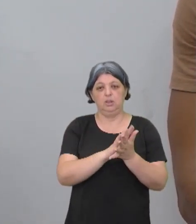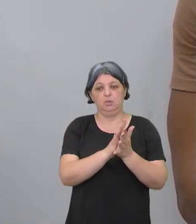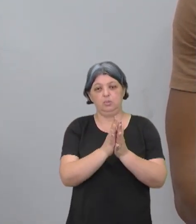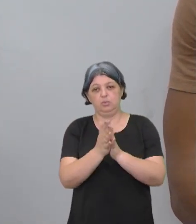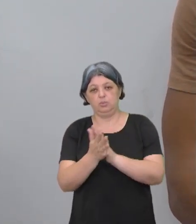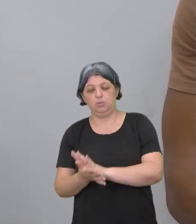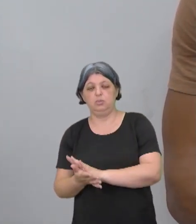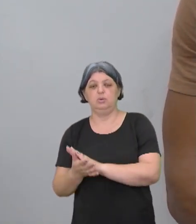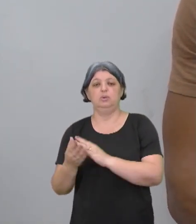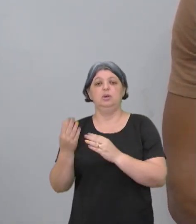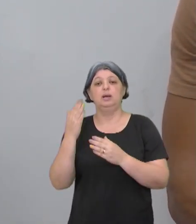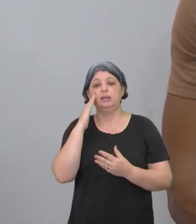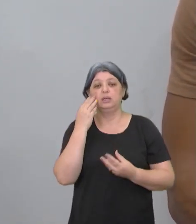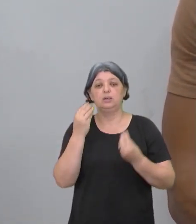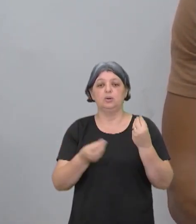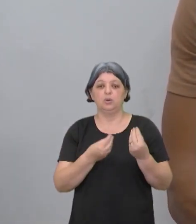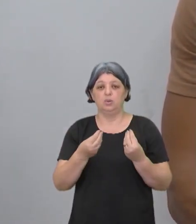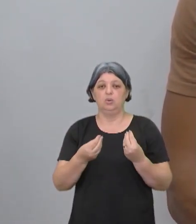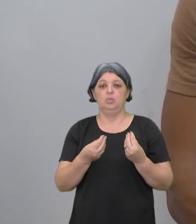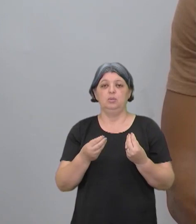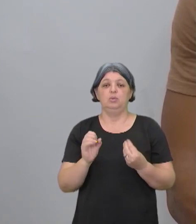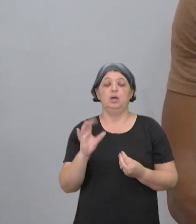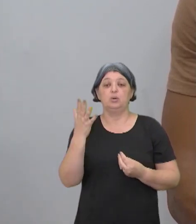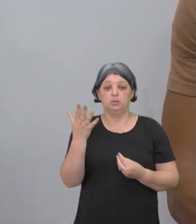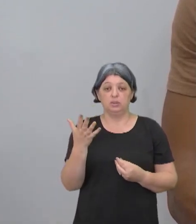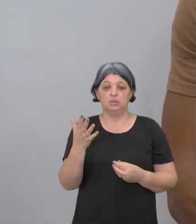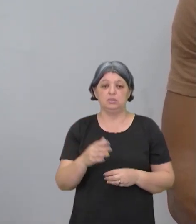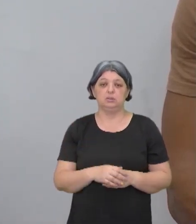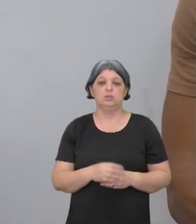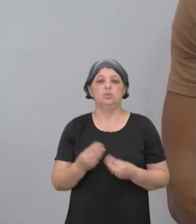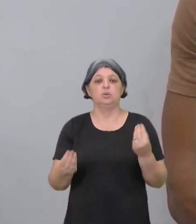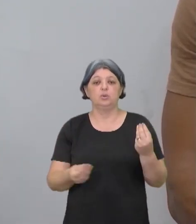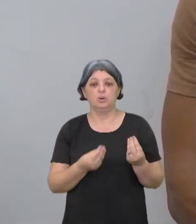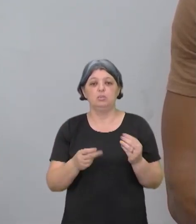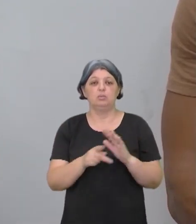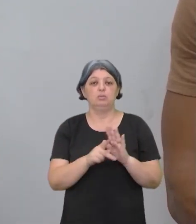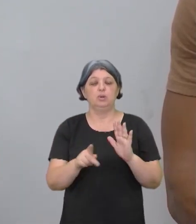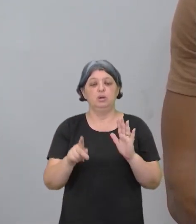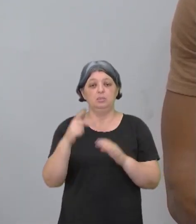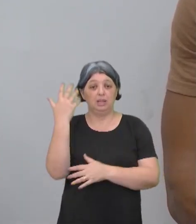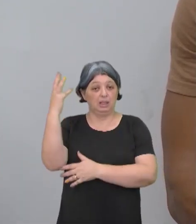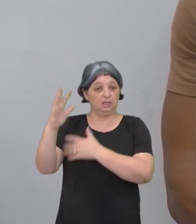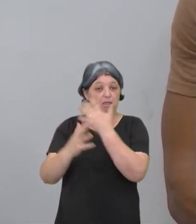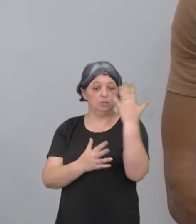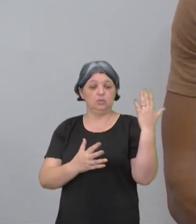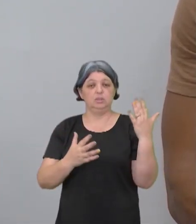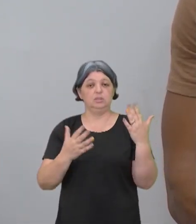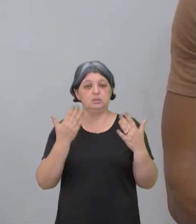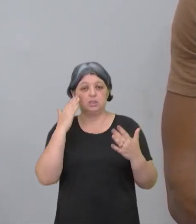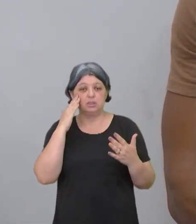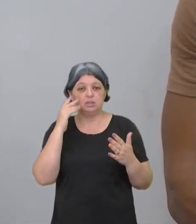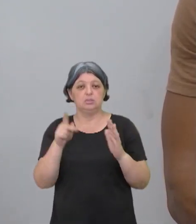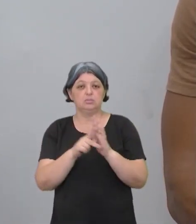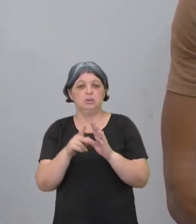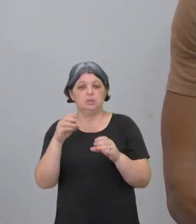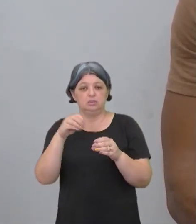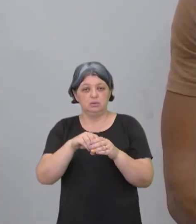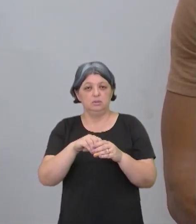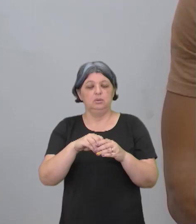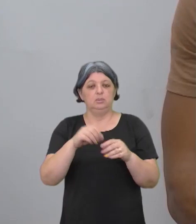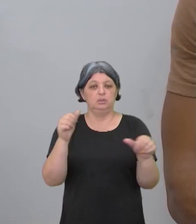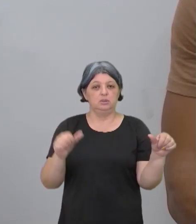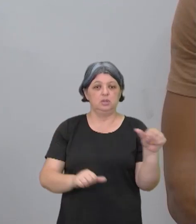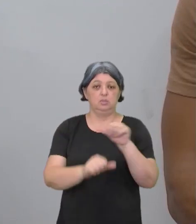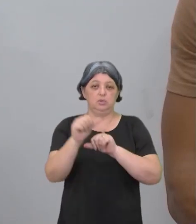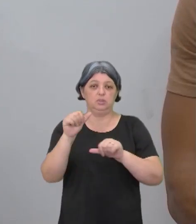começa a entender quais são os fenômenos, como eles acontecem, como a própria natureza, né, se entende dentro desses próprios fenômenos e como